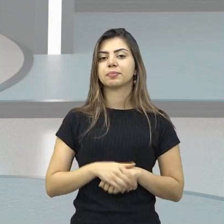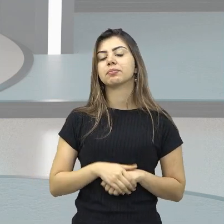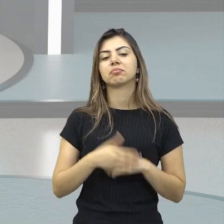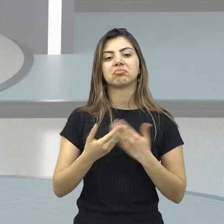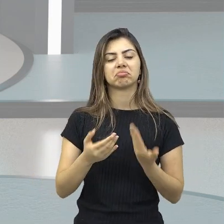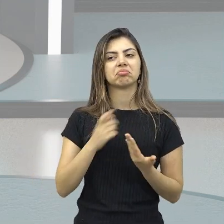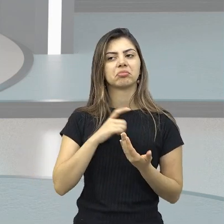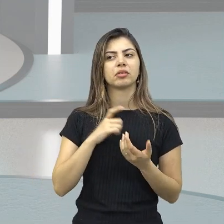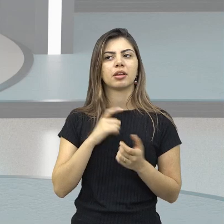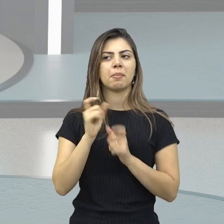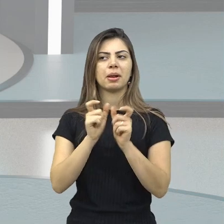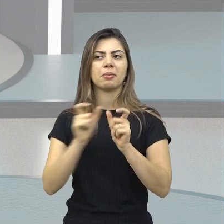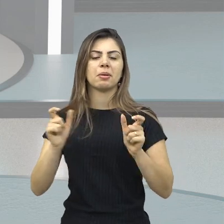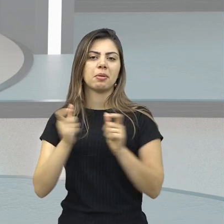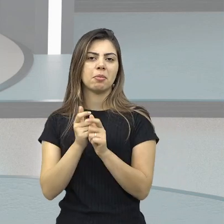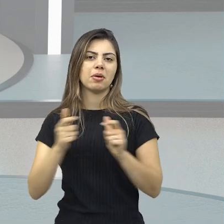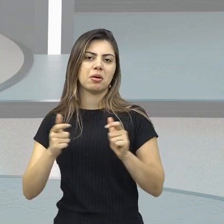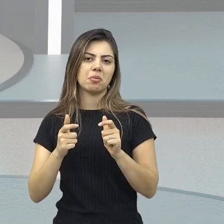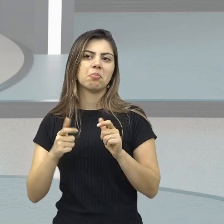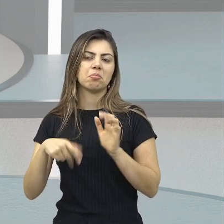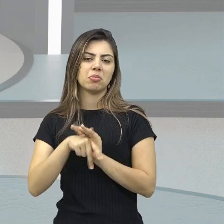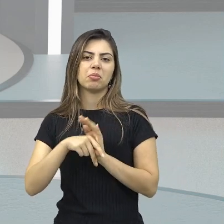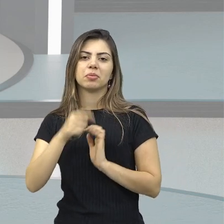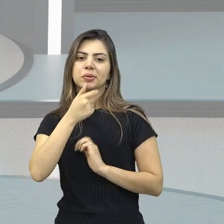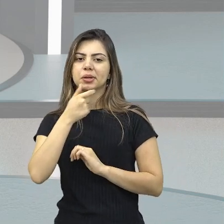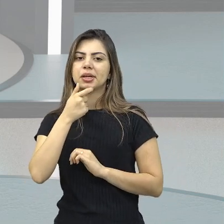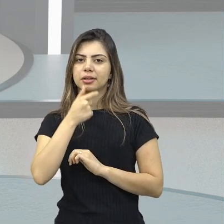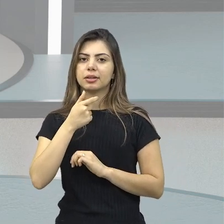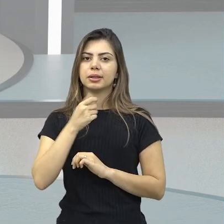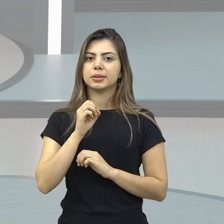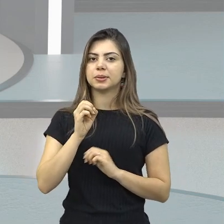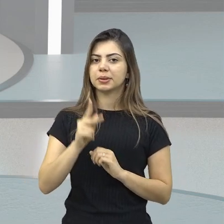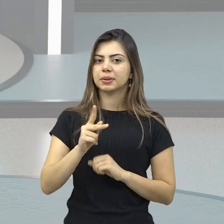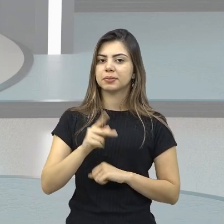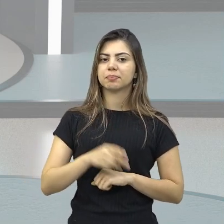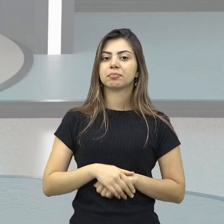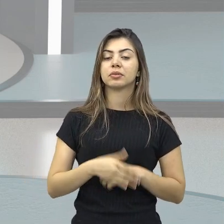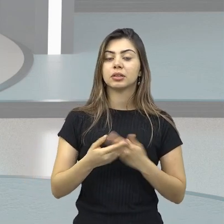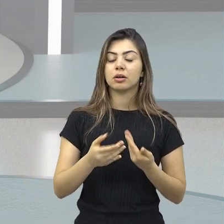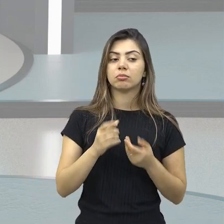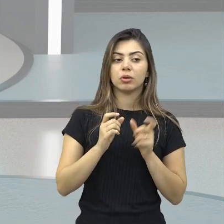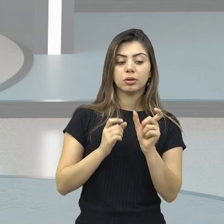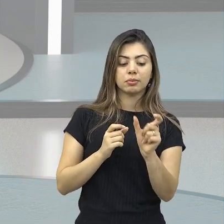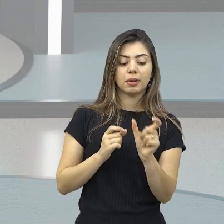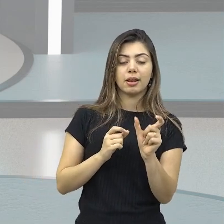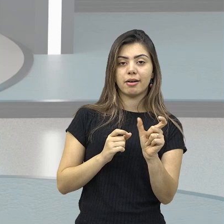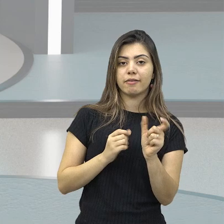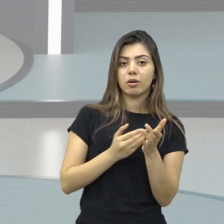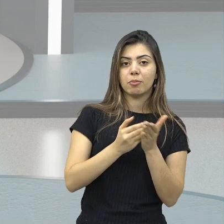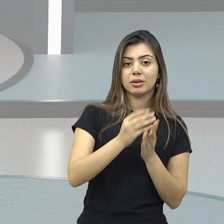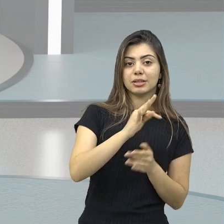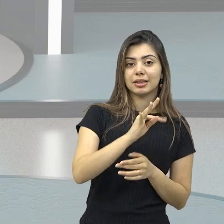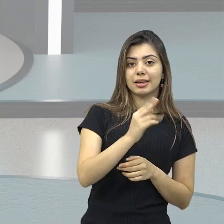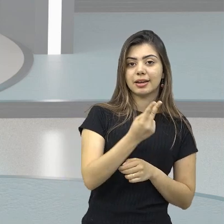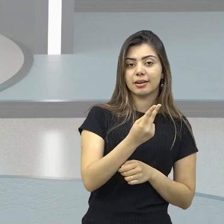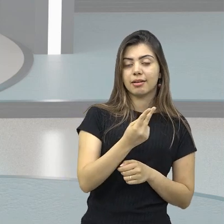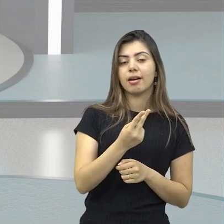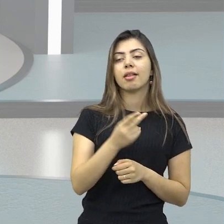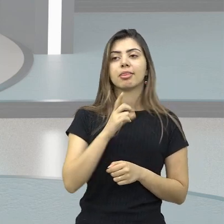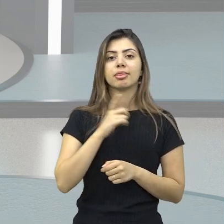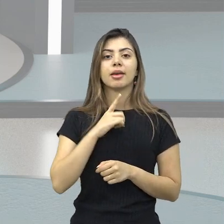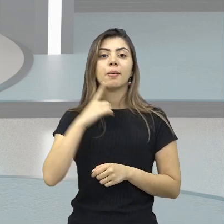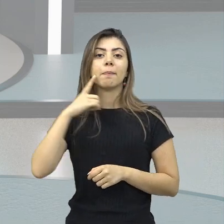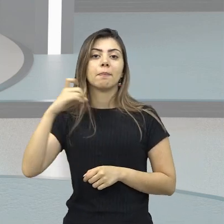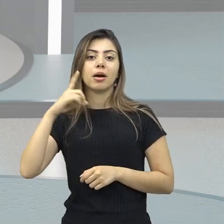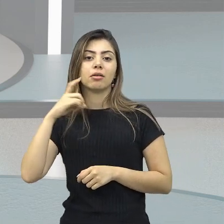grande maioria das palavras em língua inglesa que tenha início com TH. Tem som de D, ok? Então, usados para